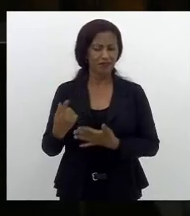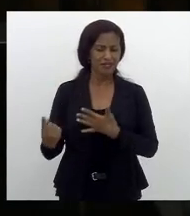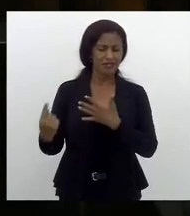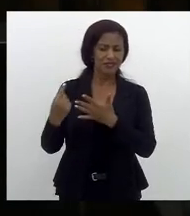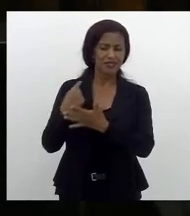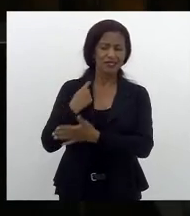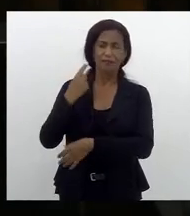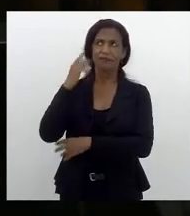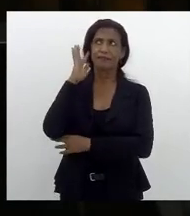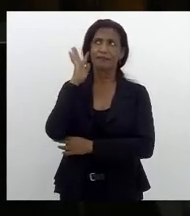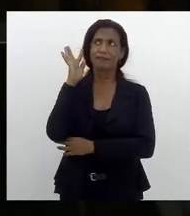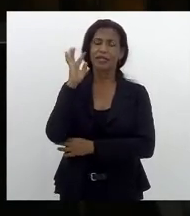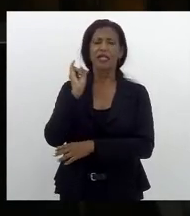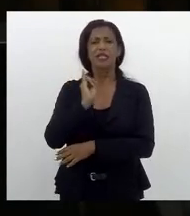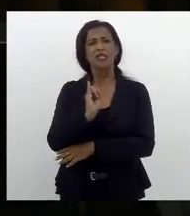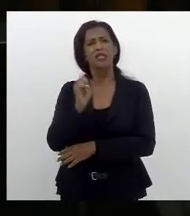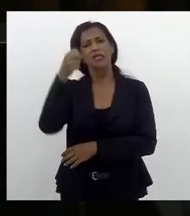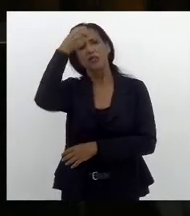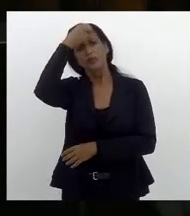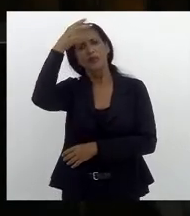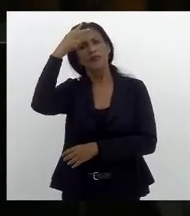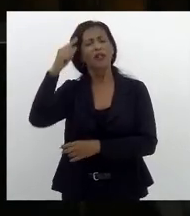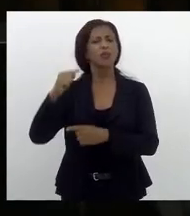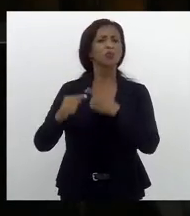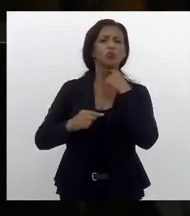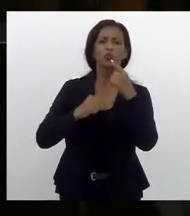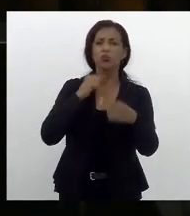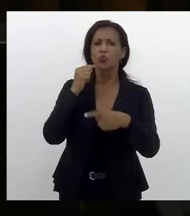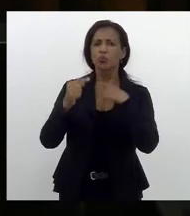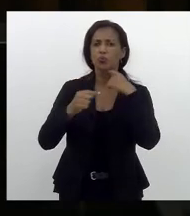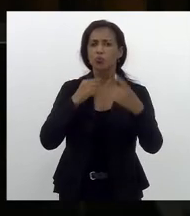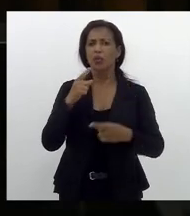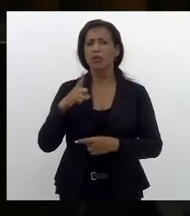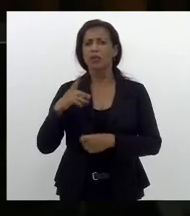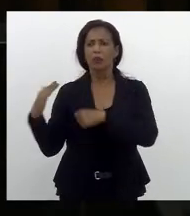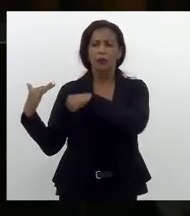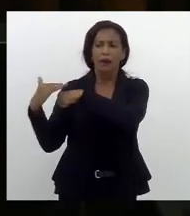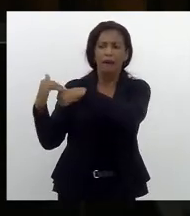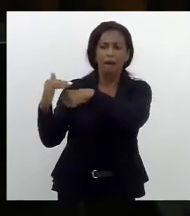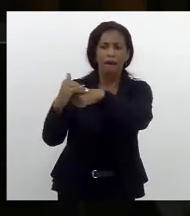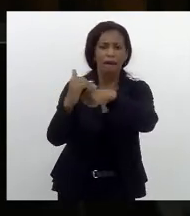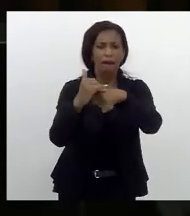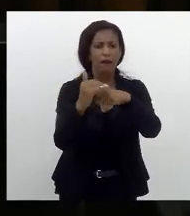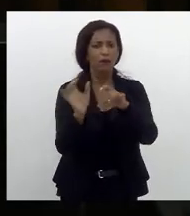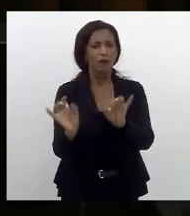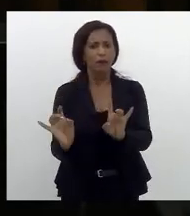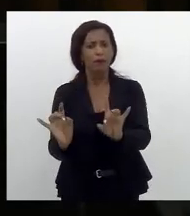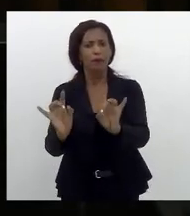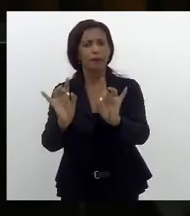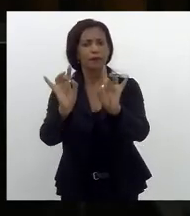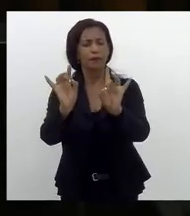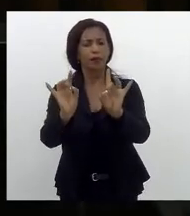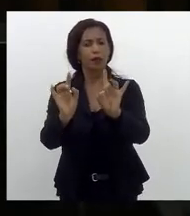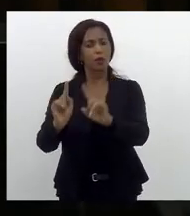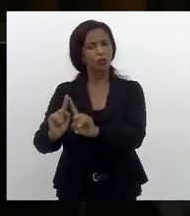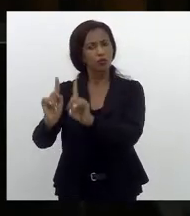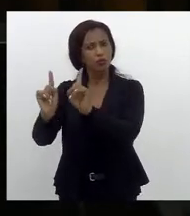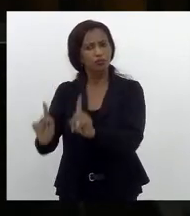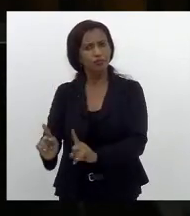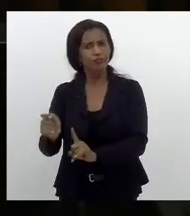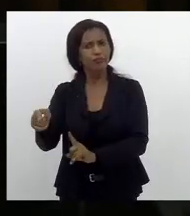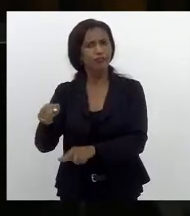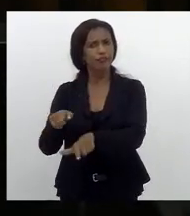perguntando, se o prefeito ele não consegue ter um carinho especial com os